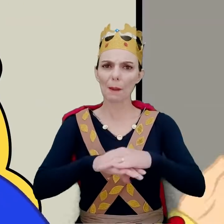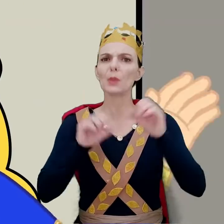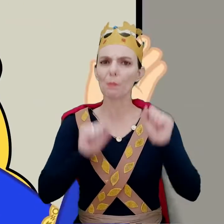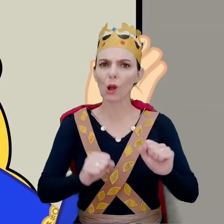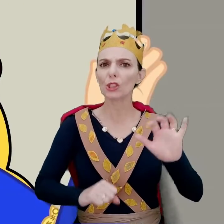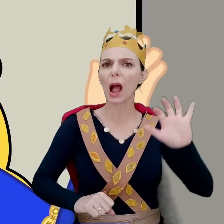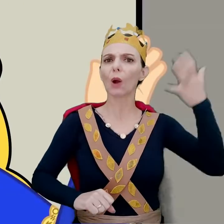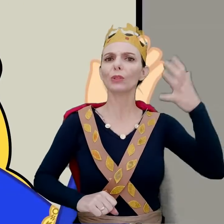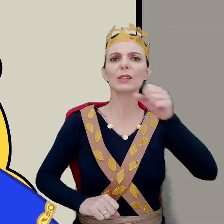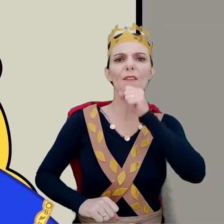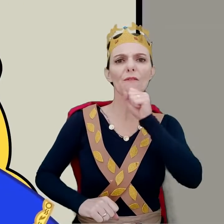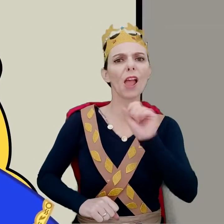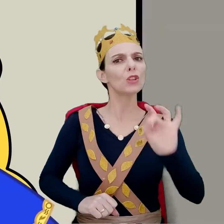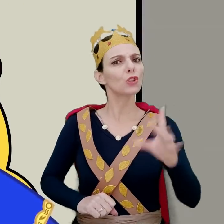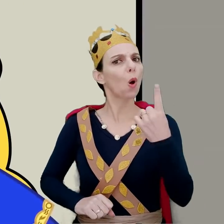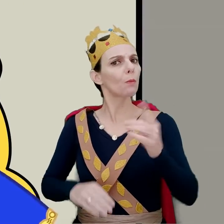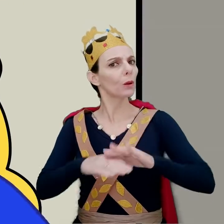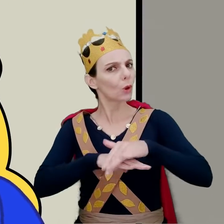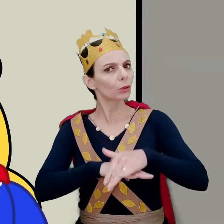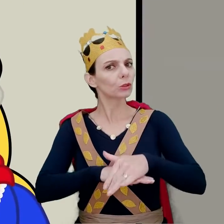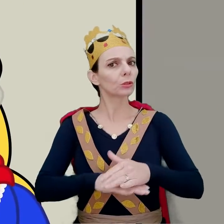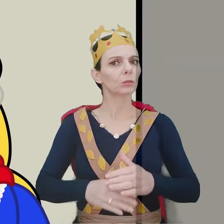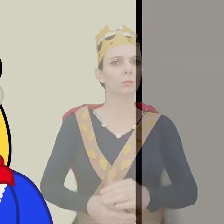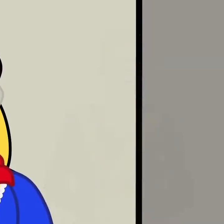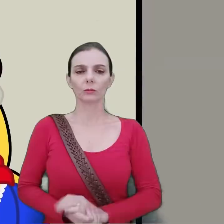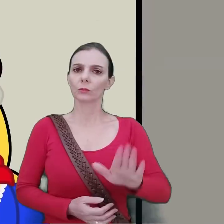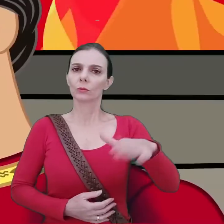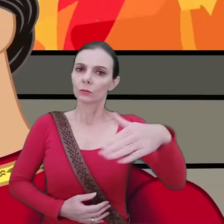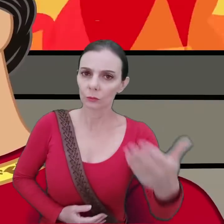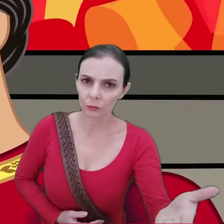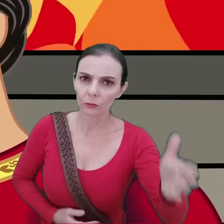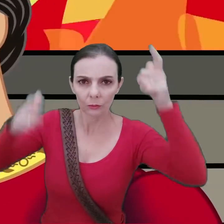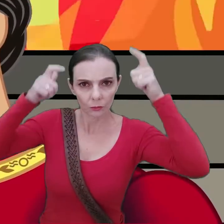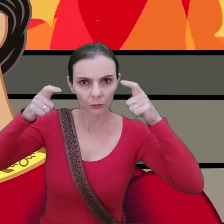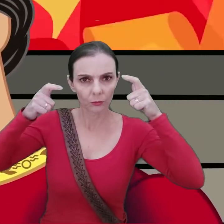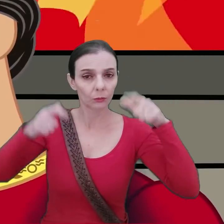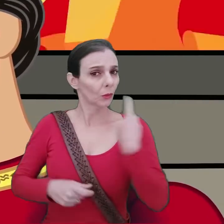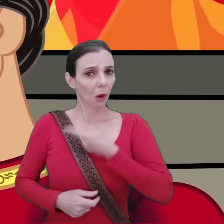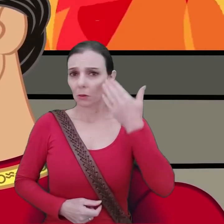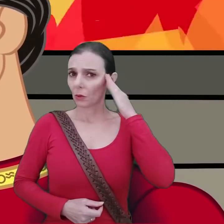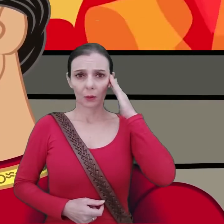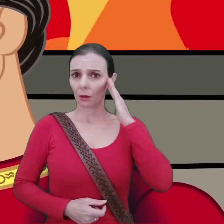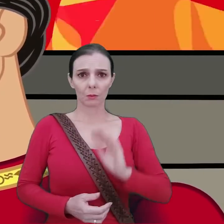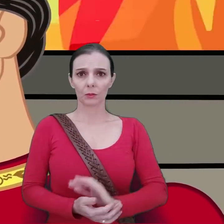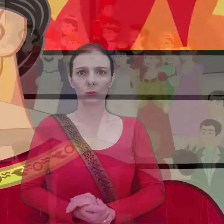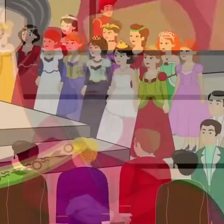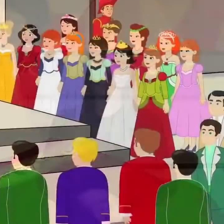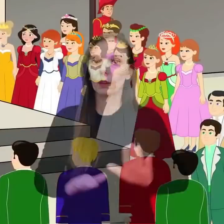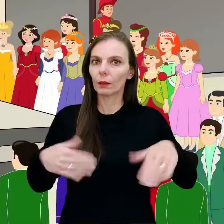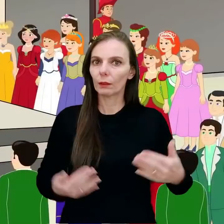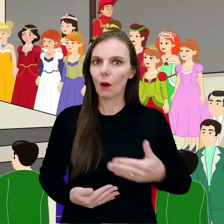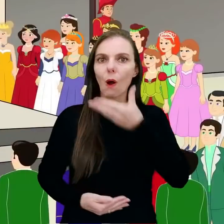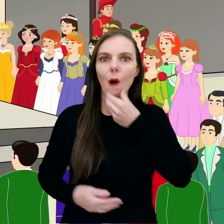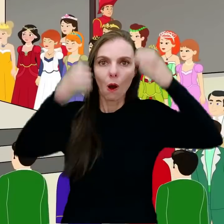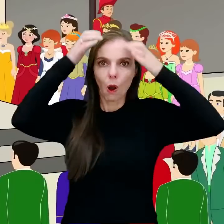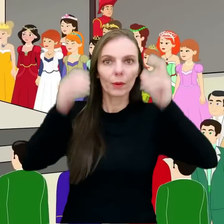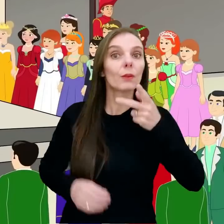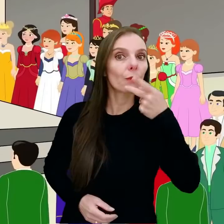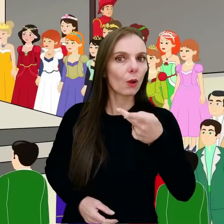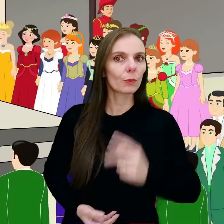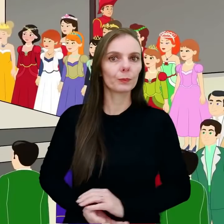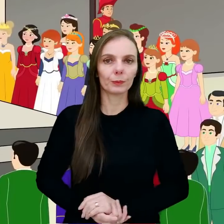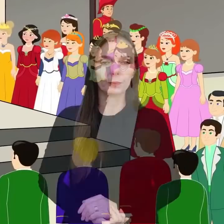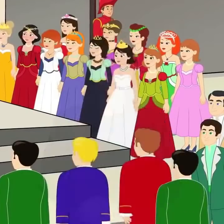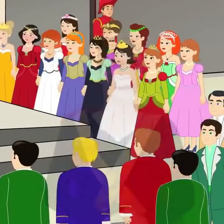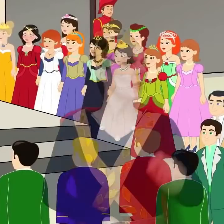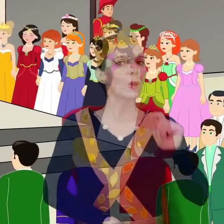de sapatos pode estar tão desgastado em apenas uma noite? Vossa majestade, nós não entendemos. E então disse